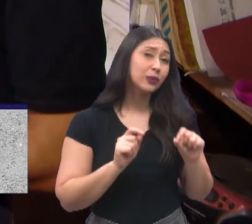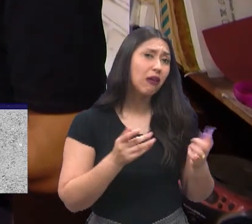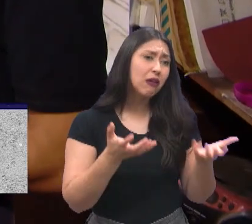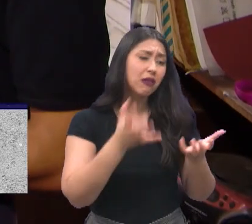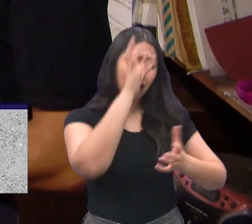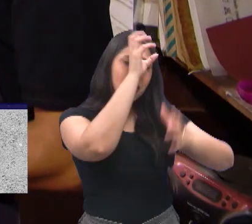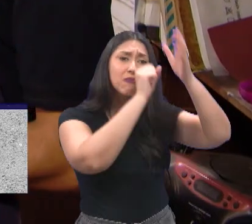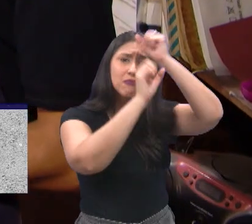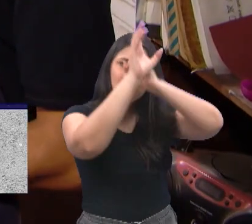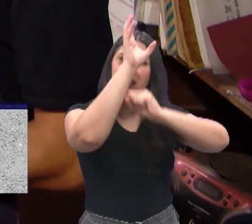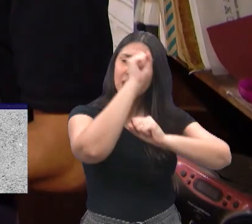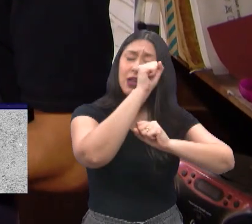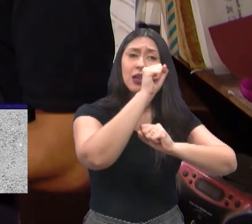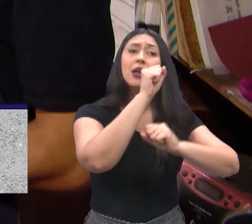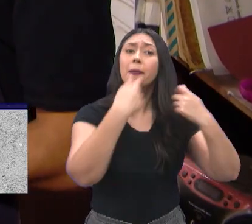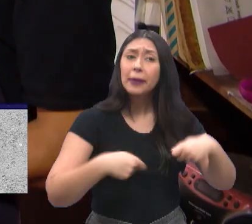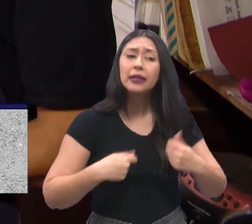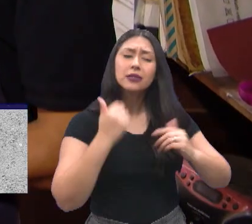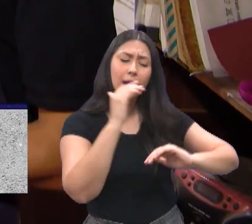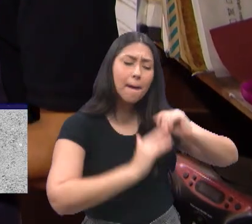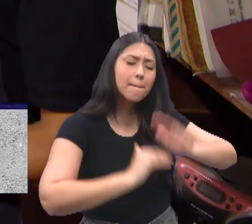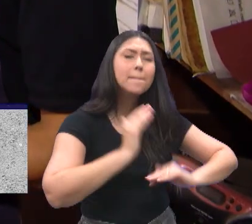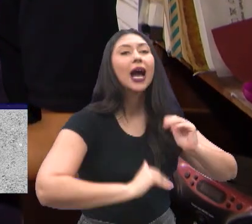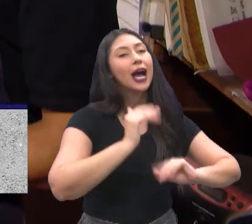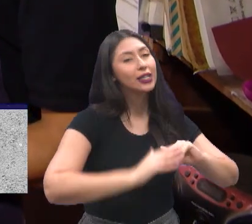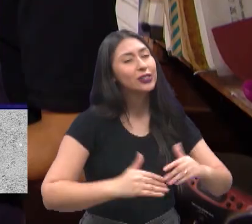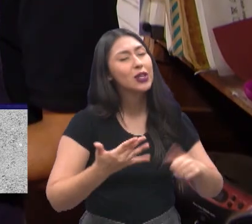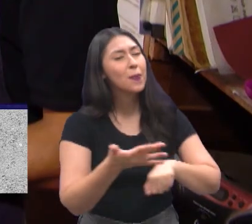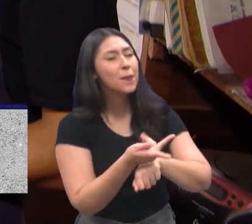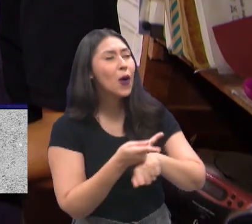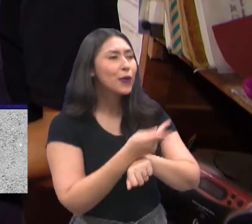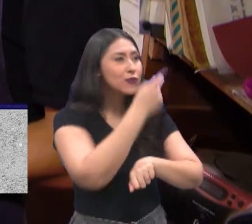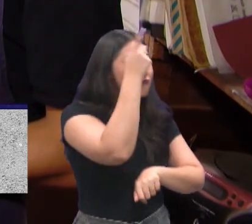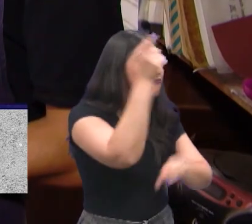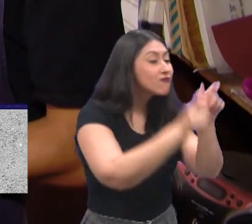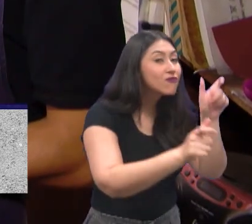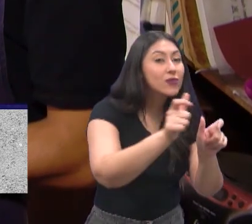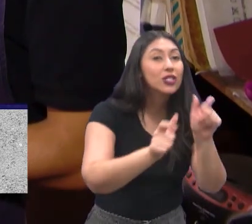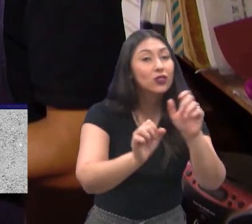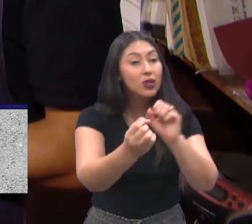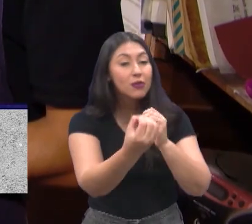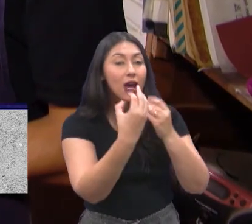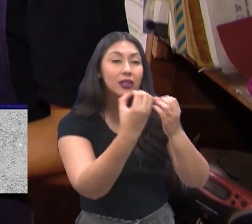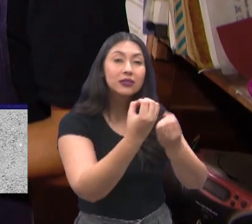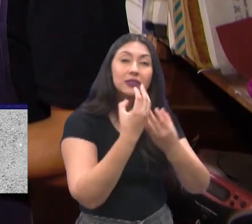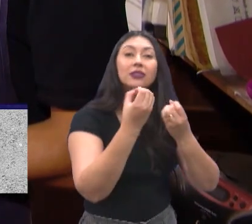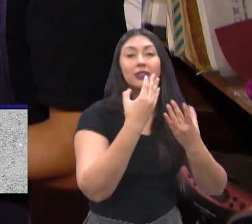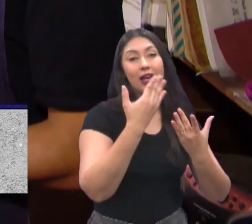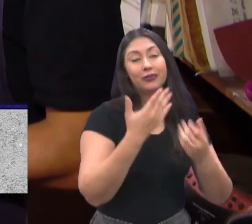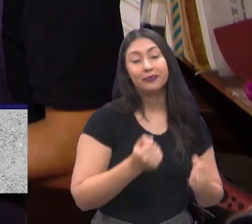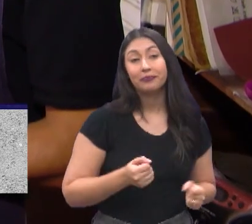aprender, a joalheria a gente aprende fazendo. Então você procura pessoas que possam te ensinar dentro da oficina, né? É essa a minha dica.